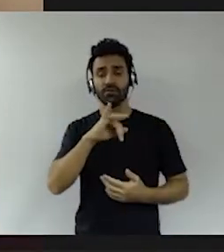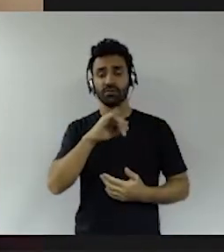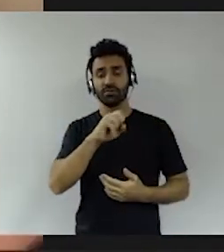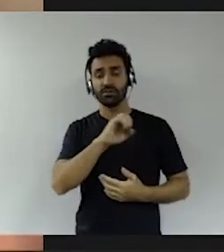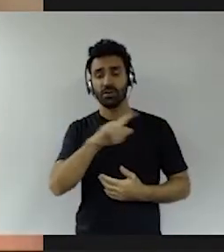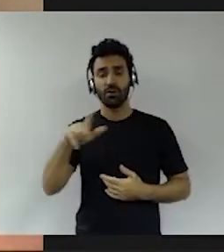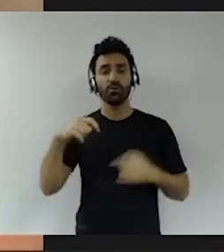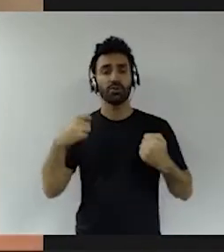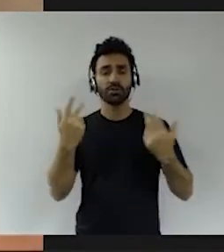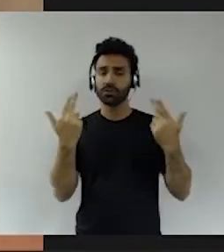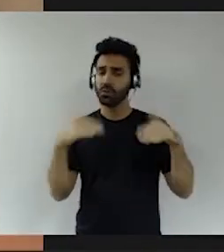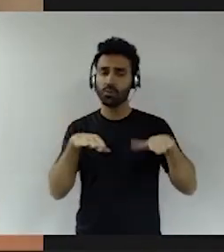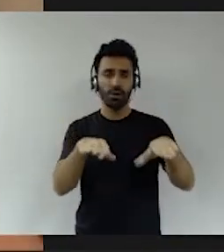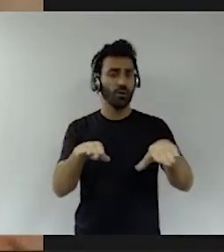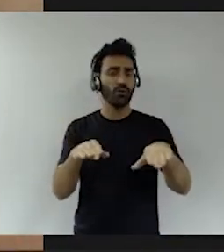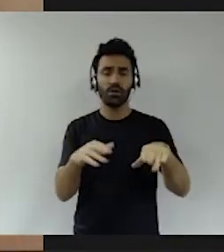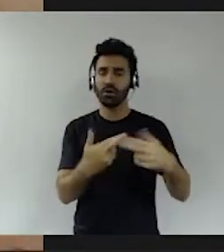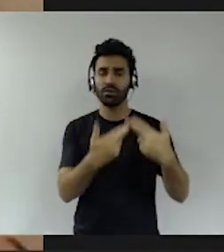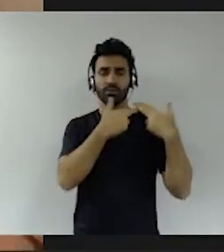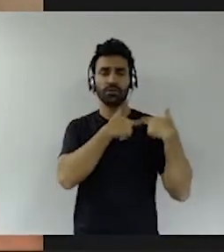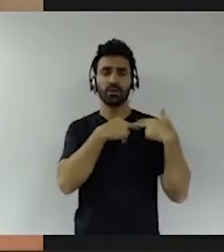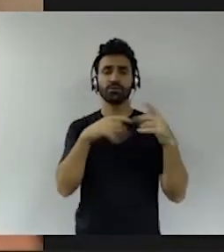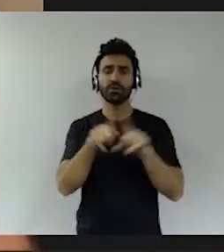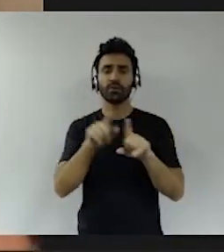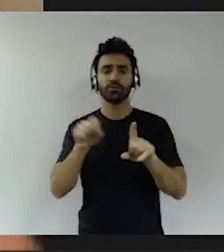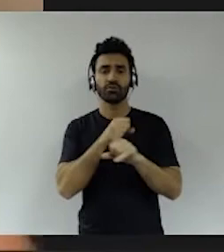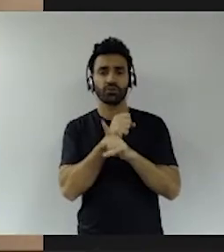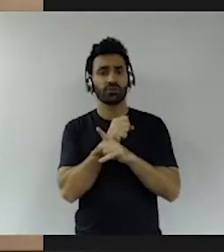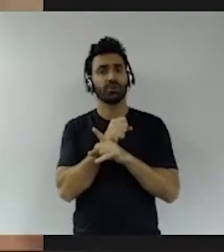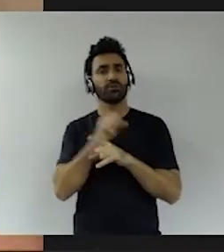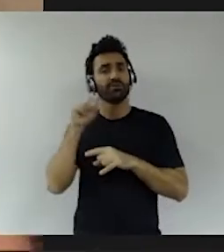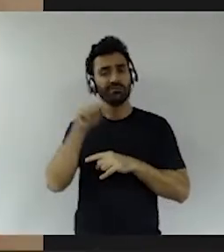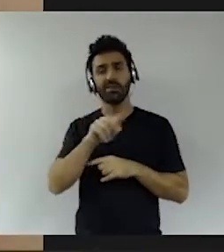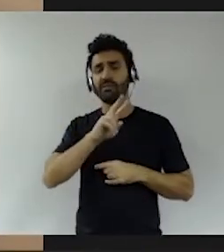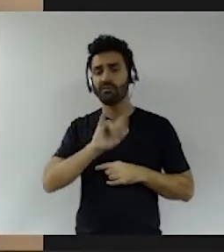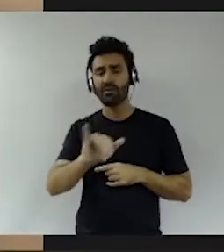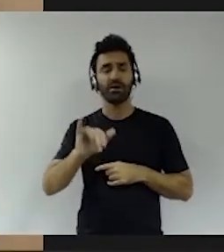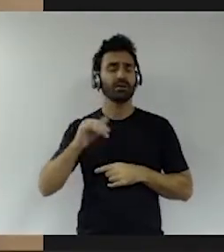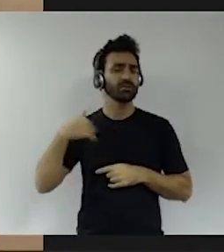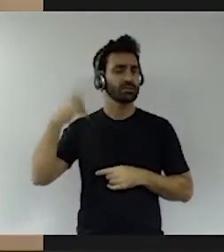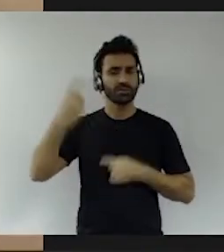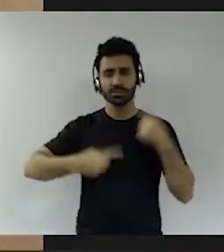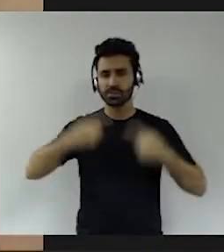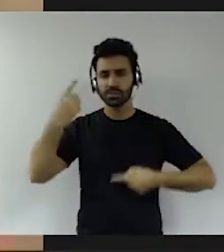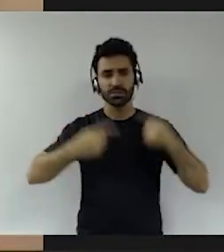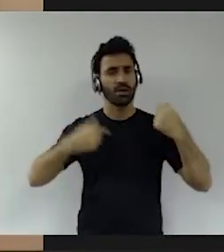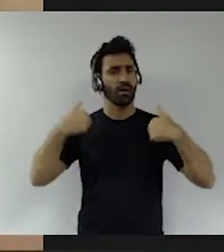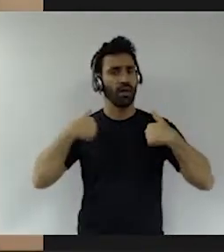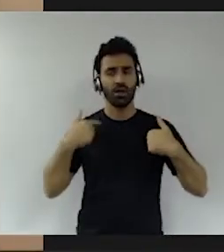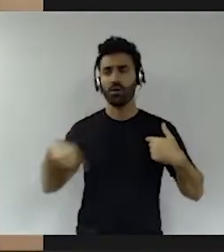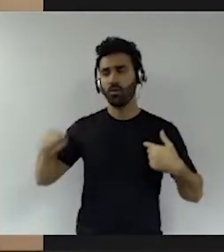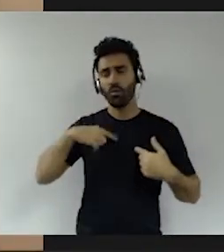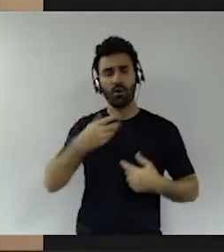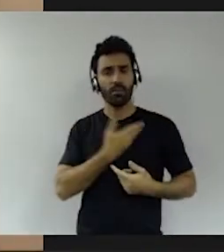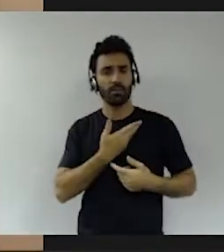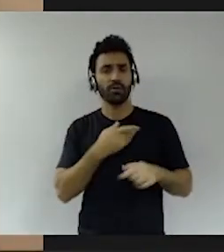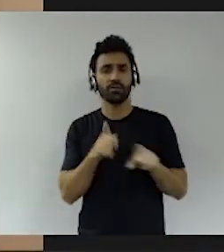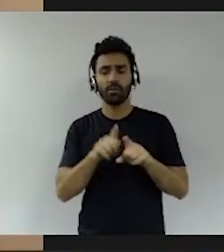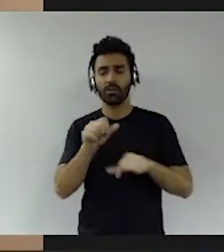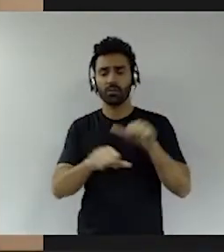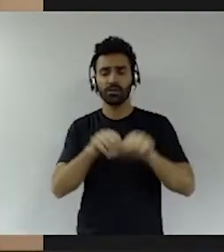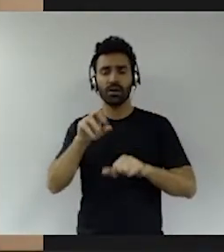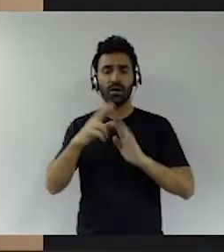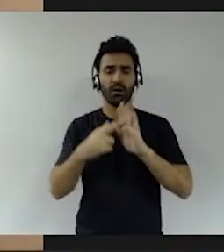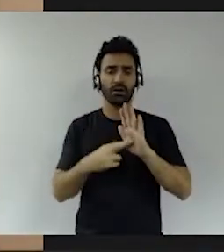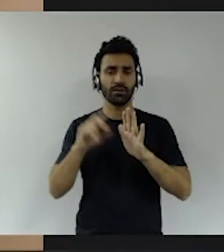que andar paralelo com a responsabilidade social. Isso vai ser muito colocado por mim e pelos colegas na reforma